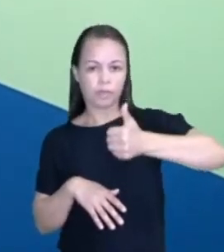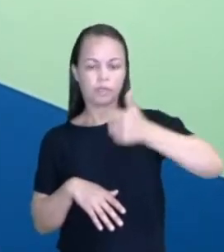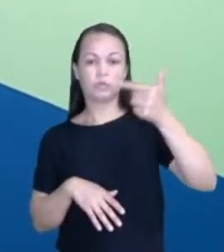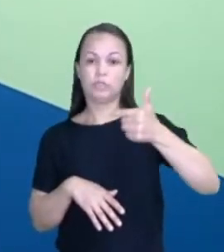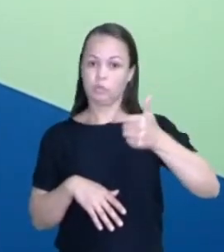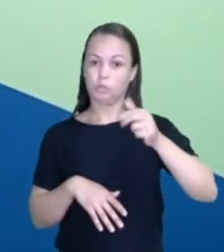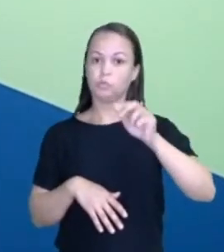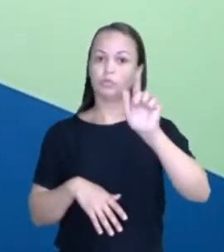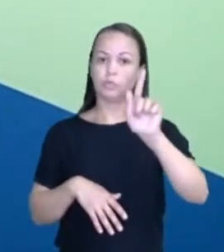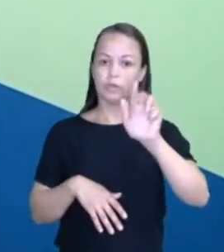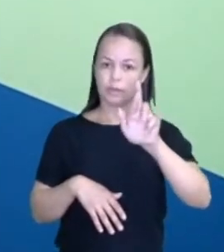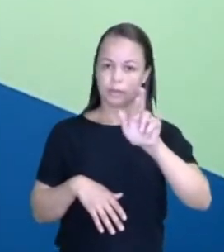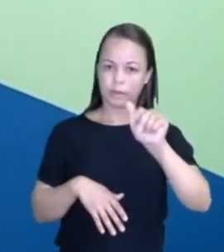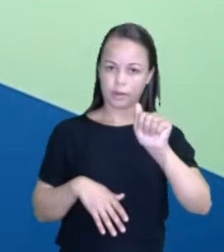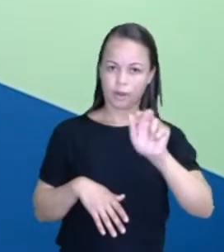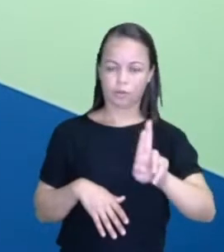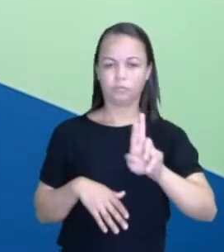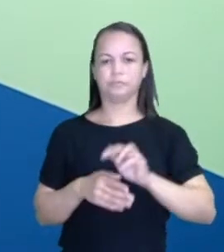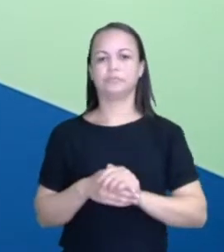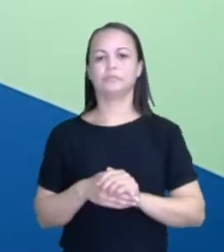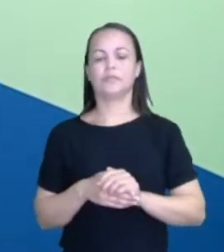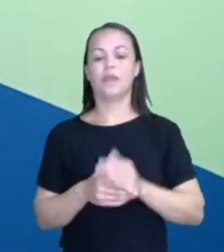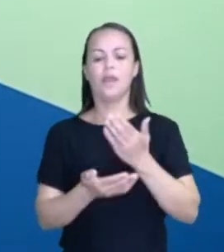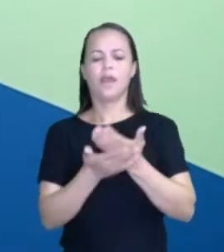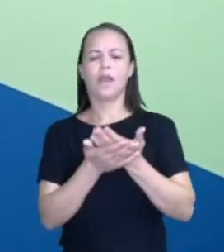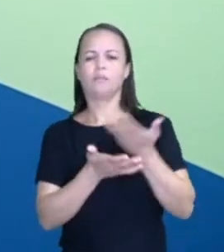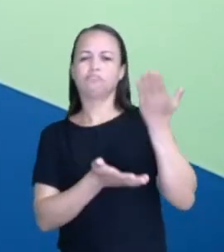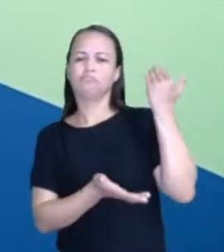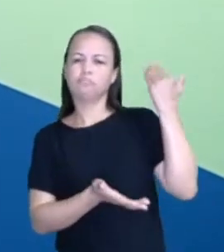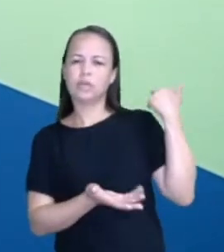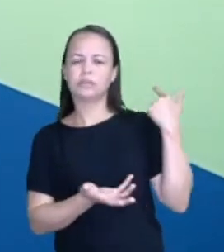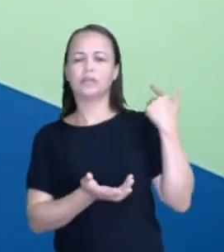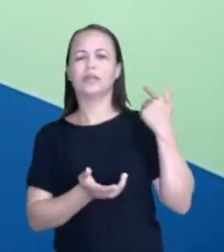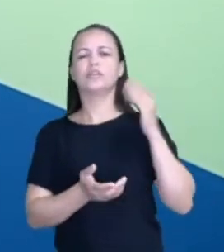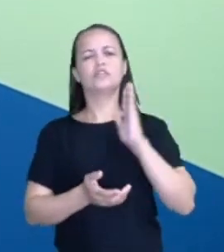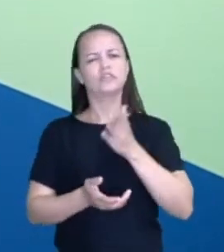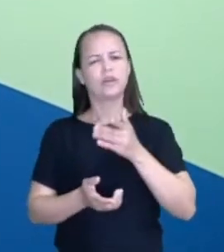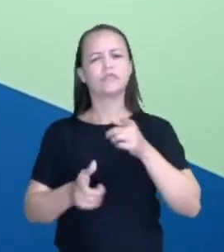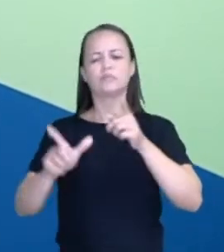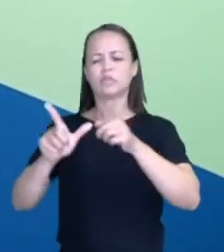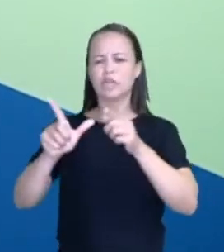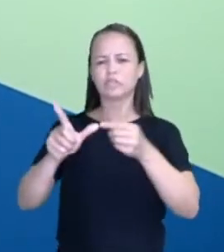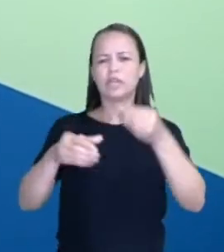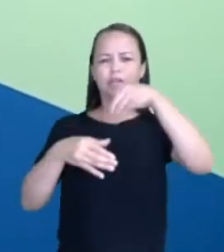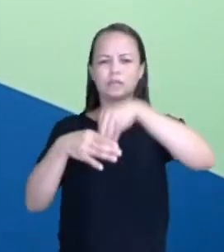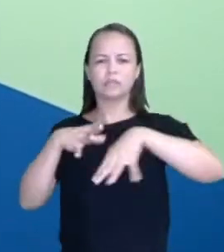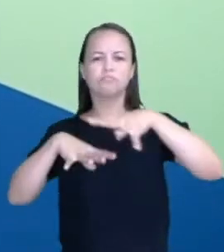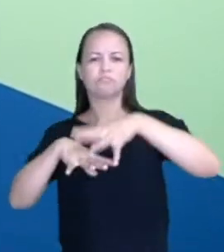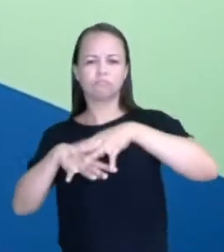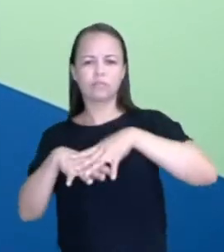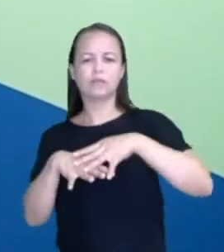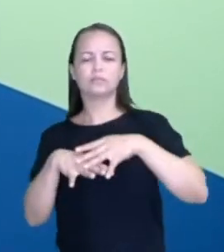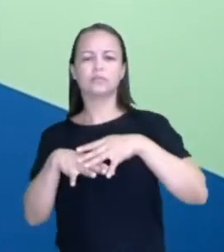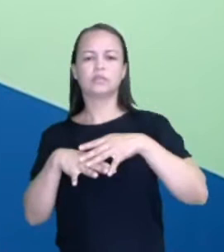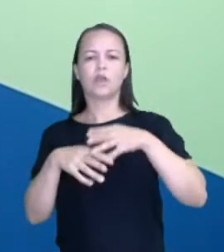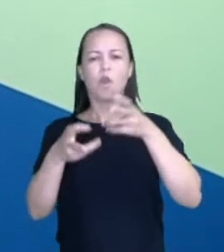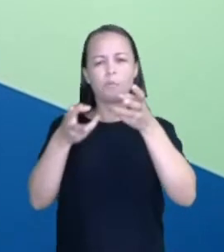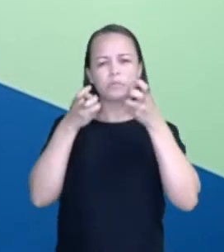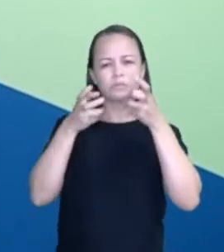Na aula passada, que a gente viu expressões algébricas, a gente percebeu que as letras